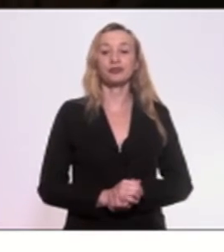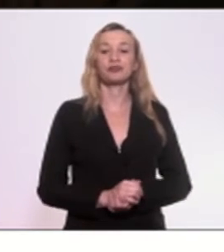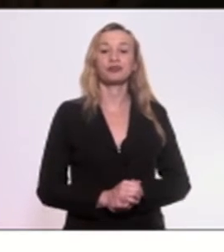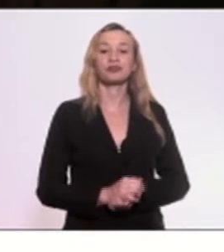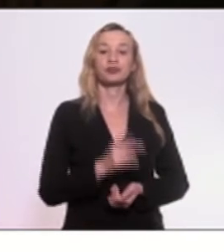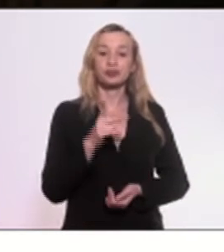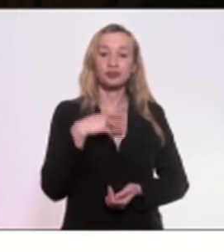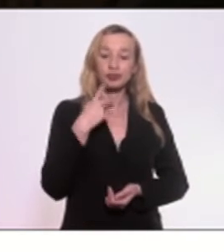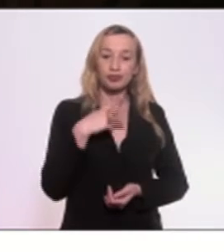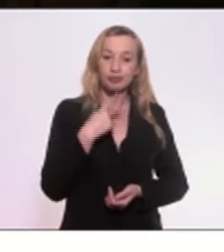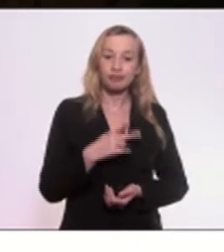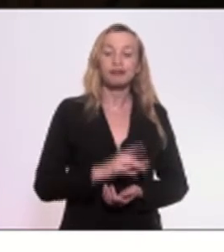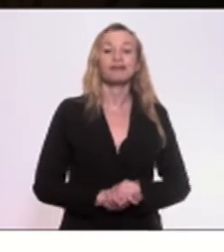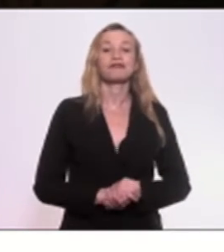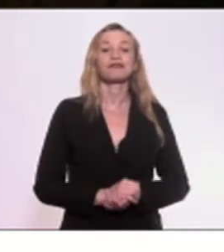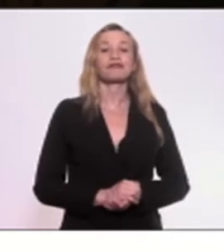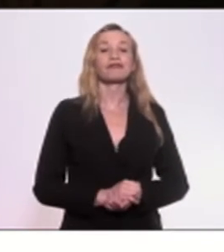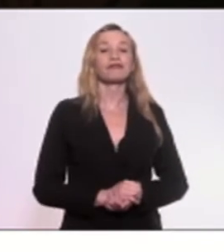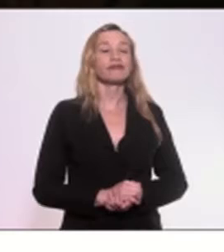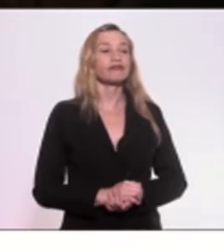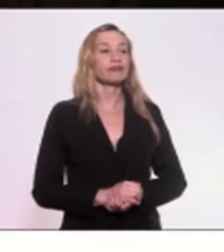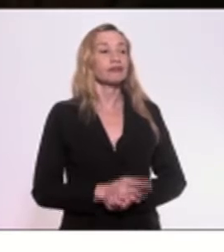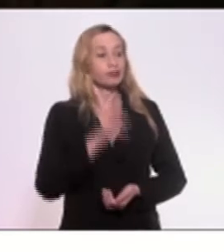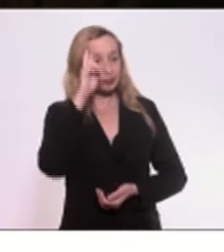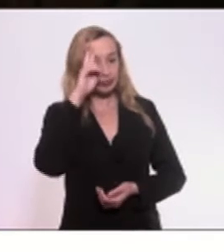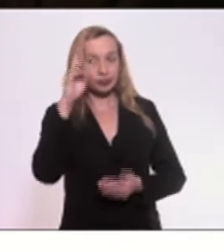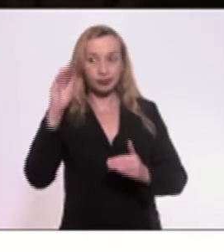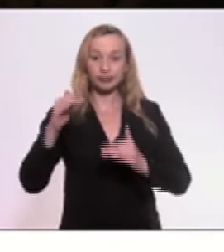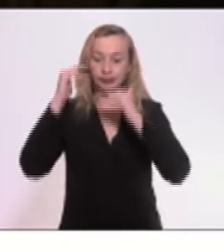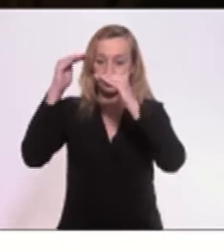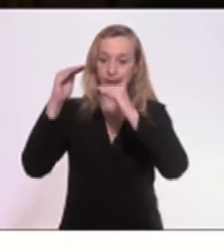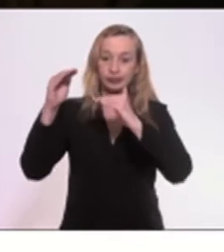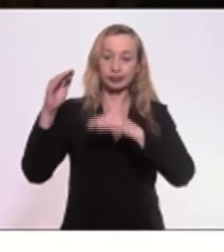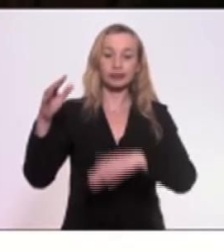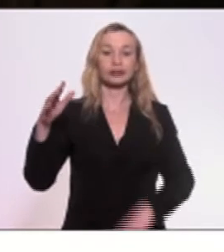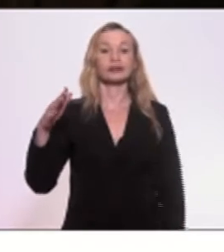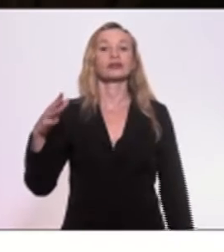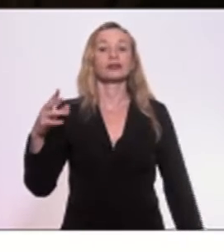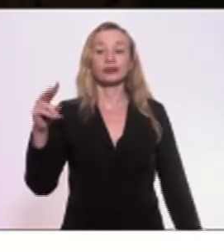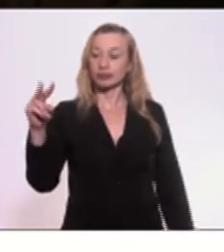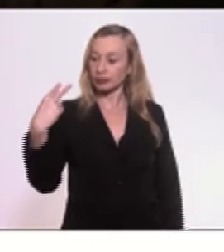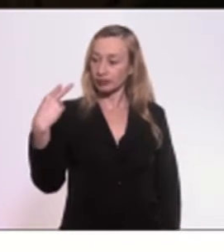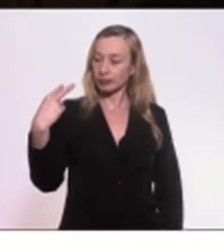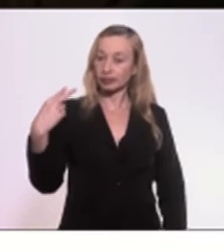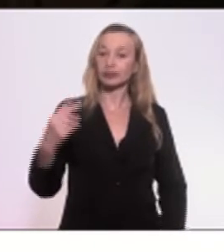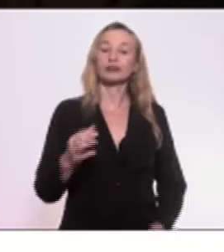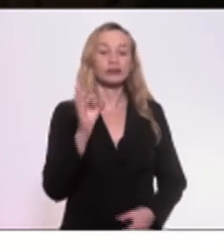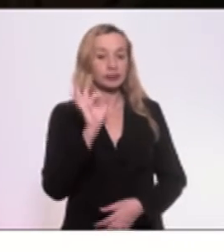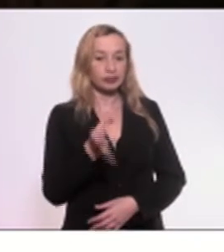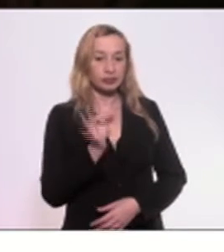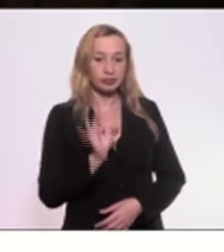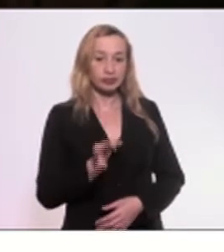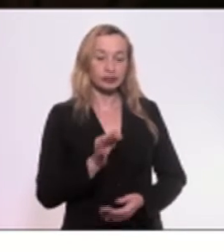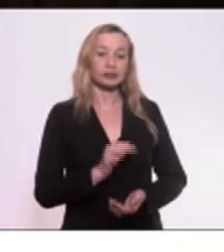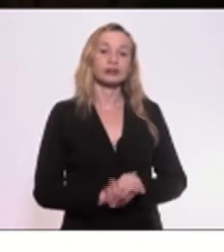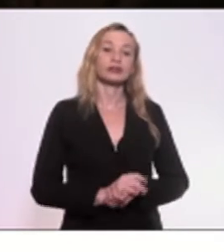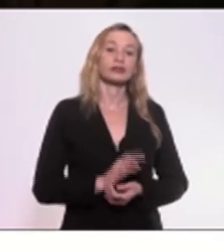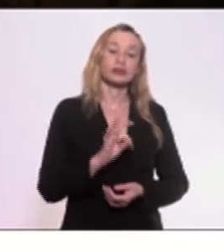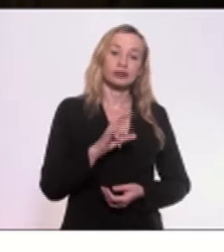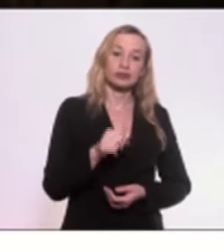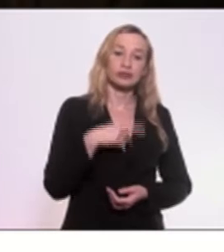ouvindo, e tenho certeza que na maioria dos pontos que estou tocando, com